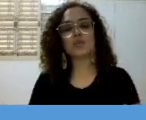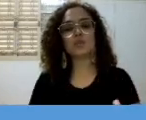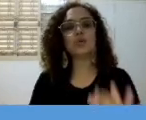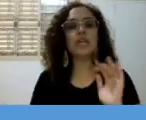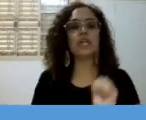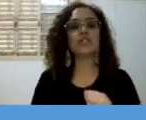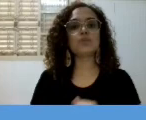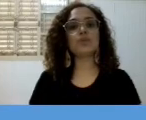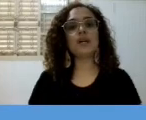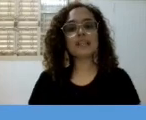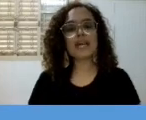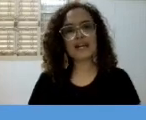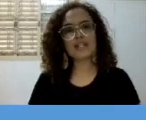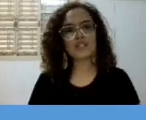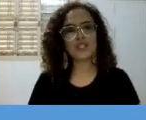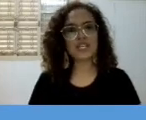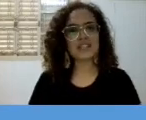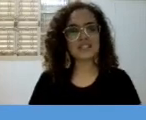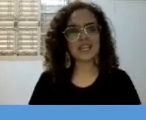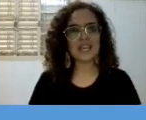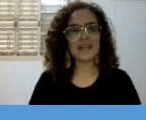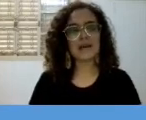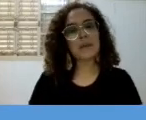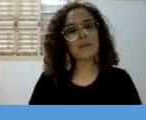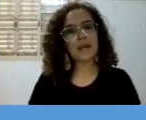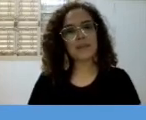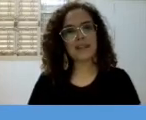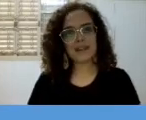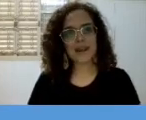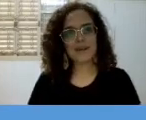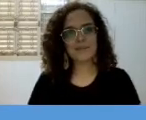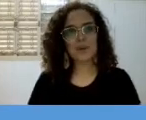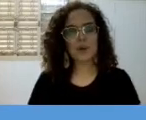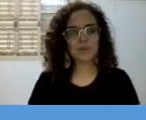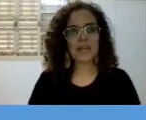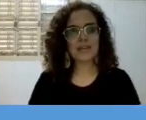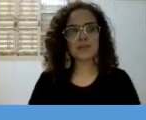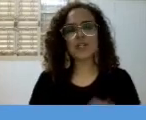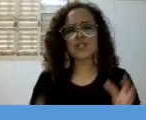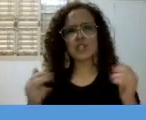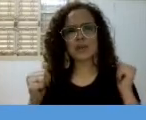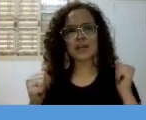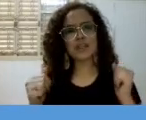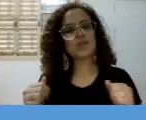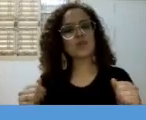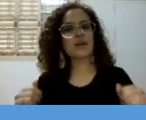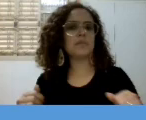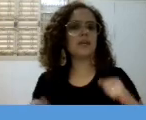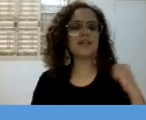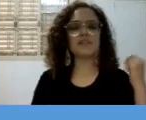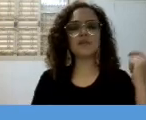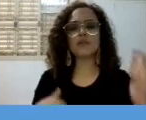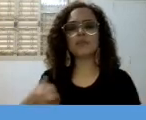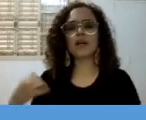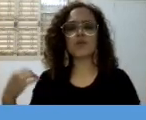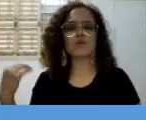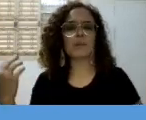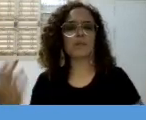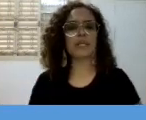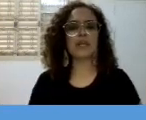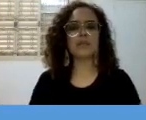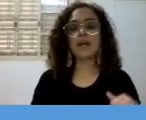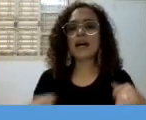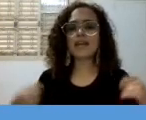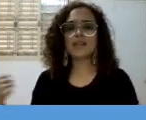aí junto no ritmo da Cantiga da Sereia para brincar. Combinado? Chama aí sua irmã, seu irmão,